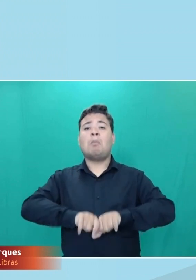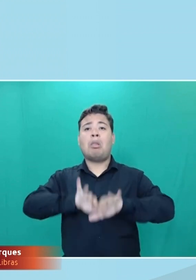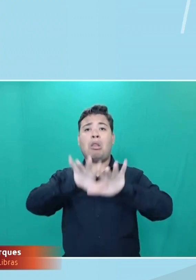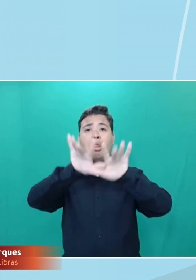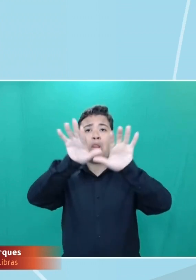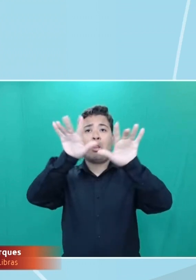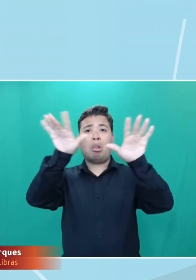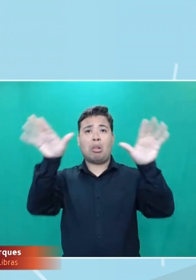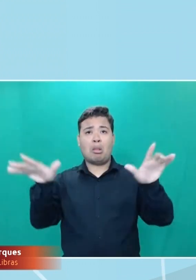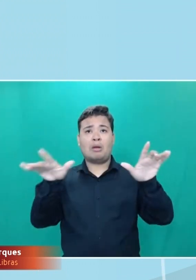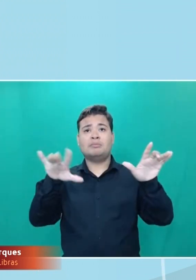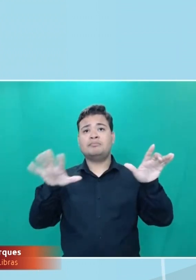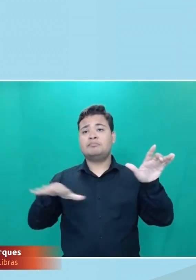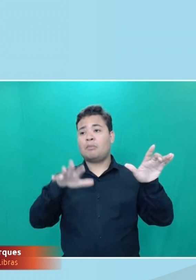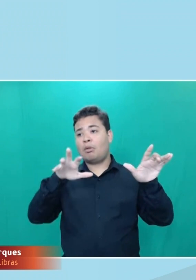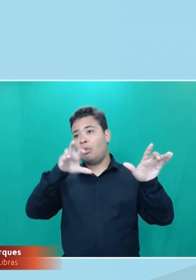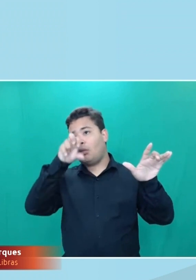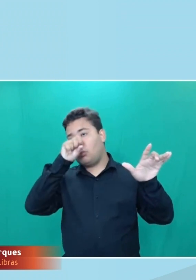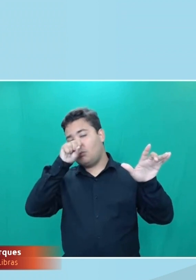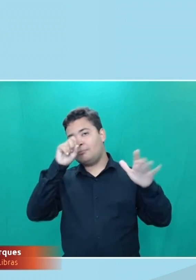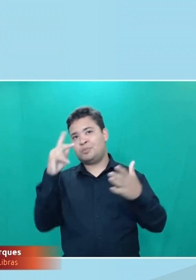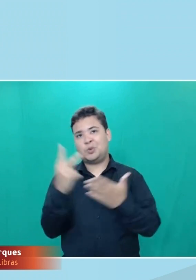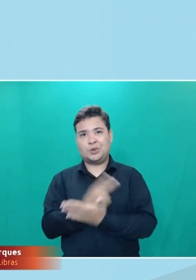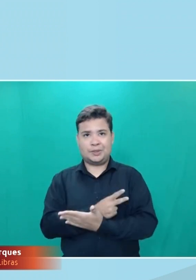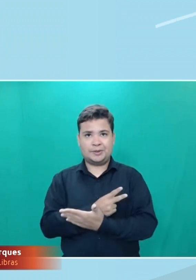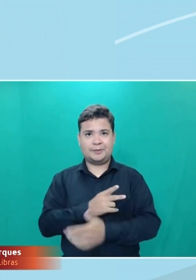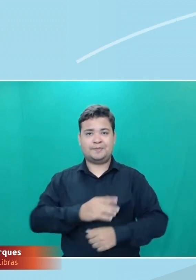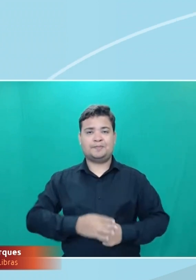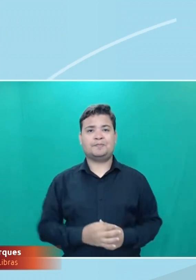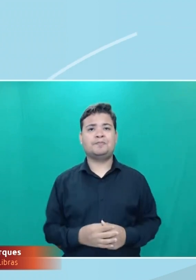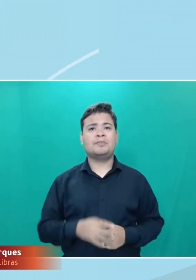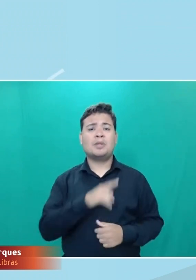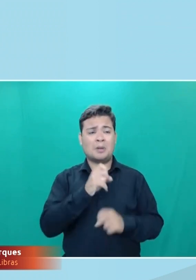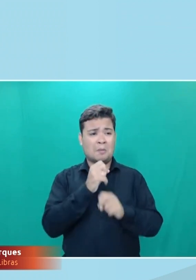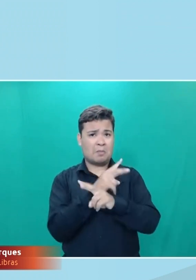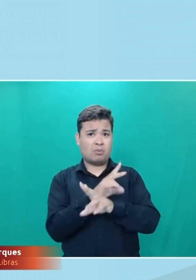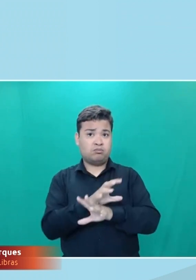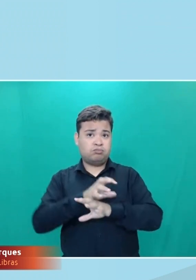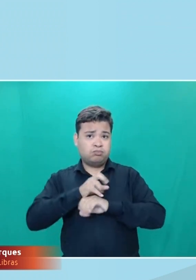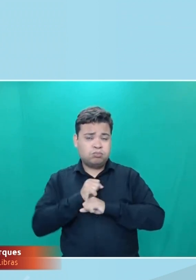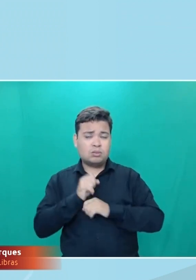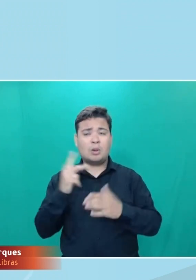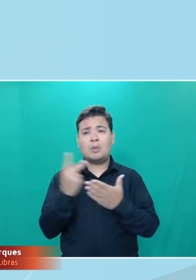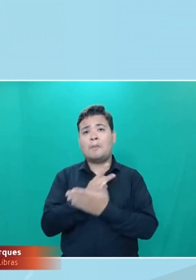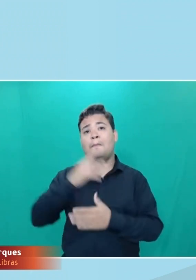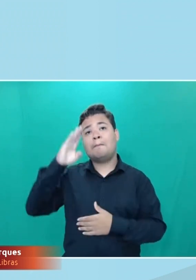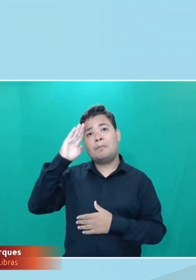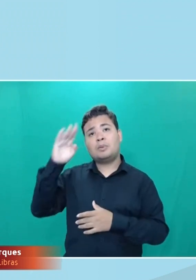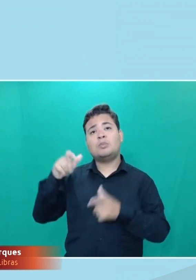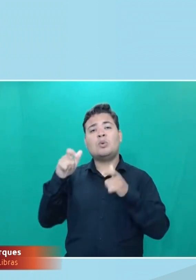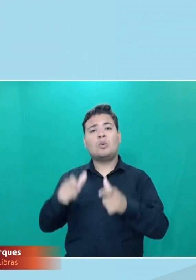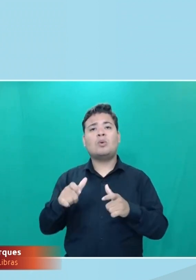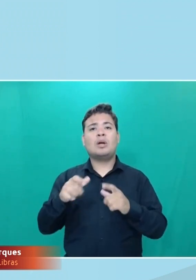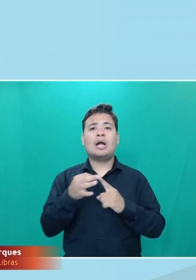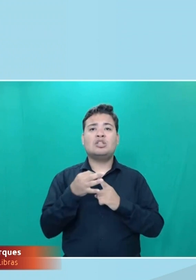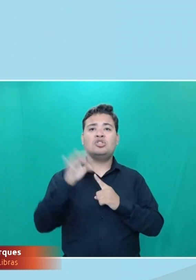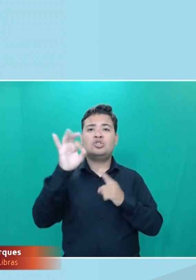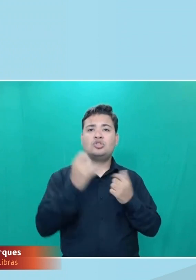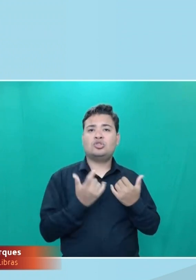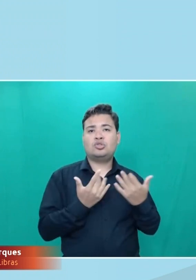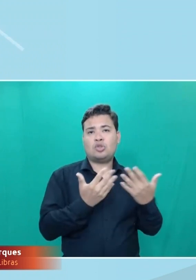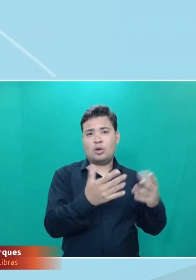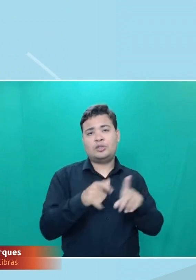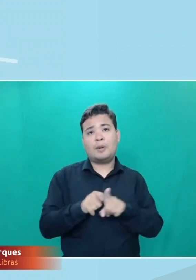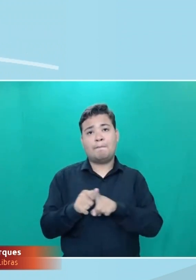acaba chegando às pessoas. Essas intoxicações aconteceram principalmente nas lavouras de soja, milho